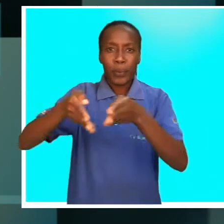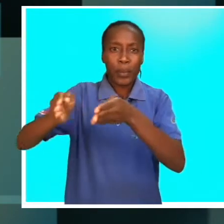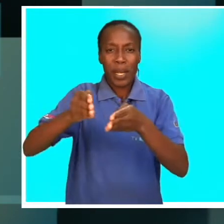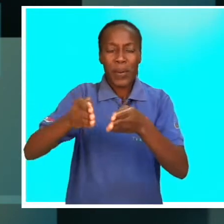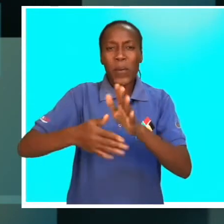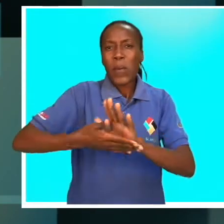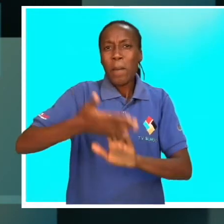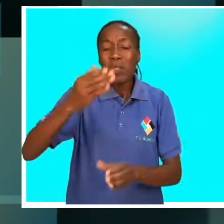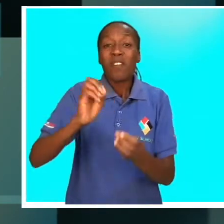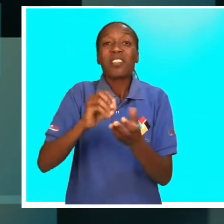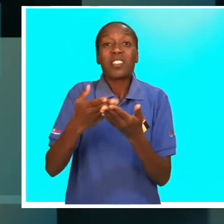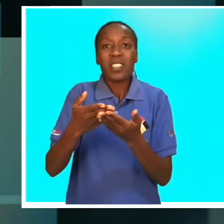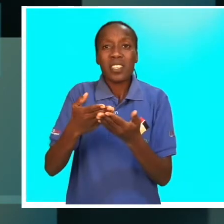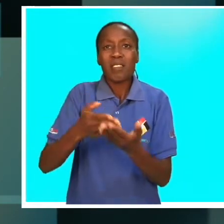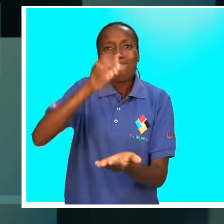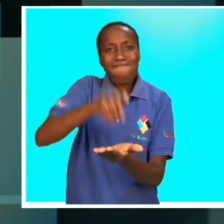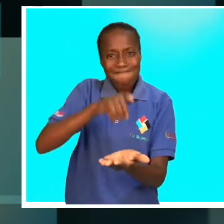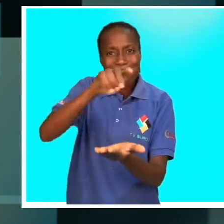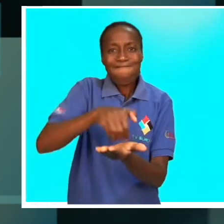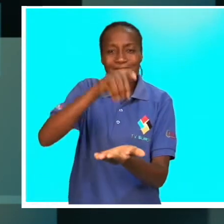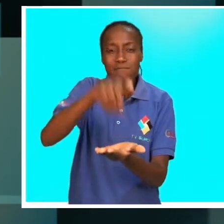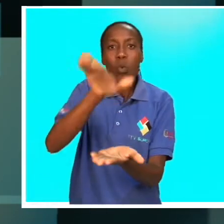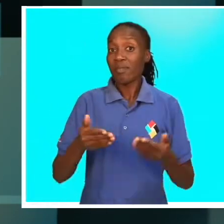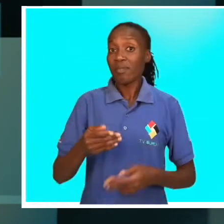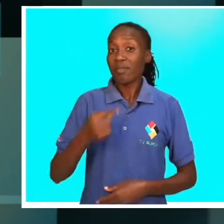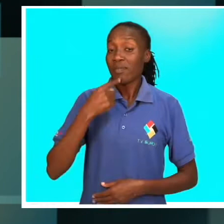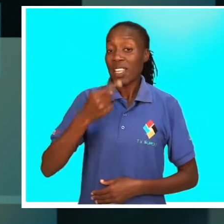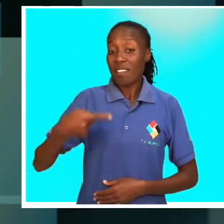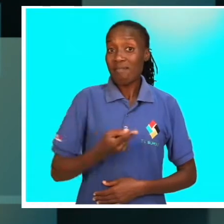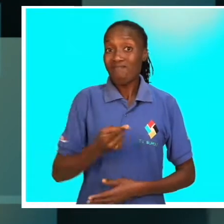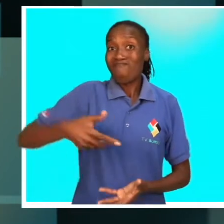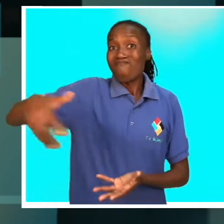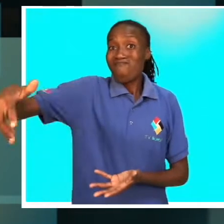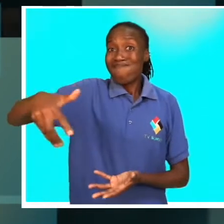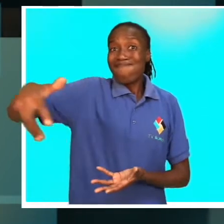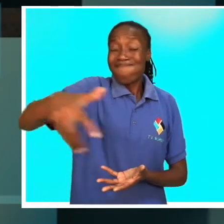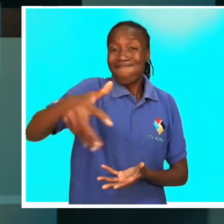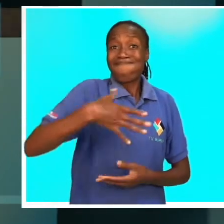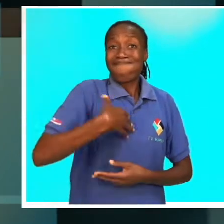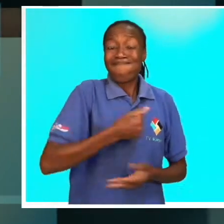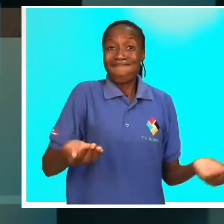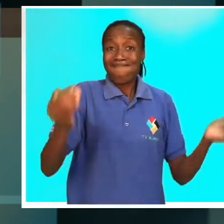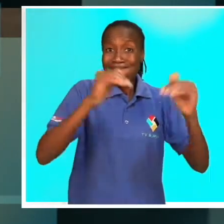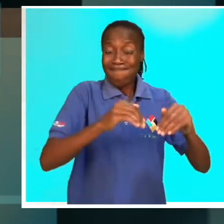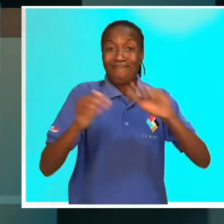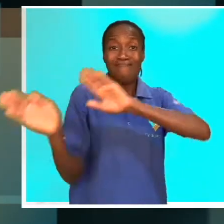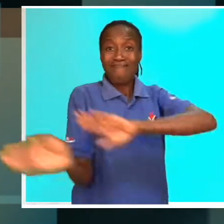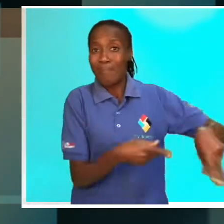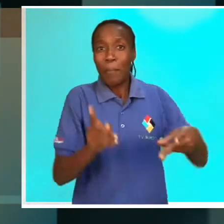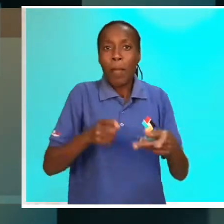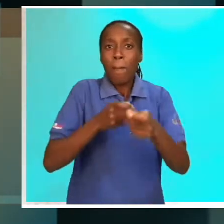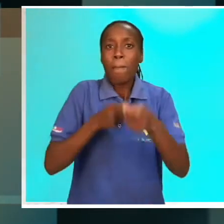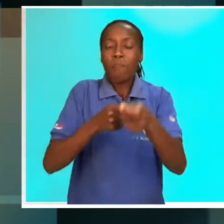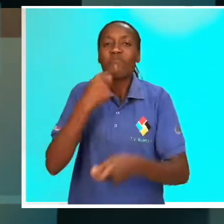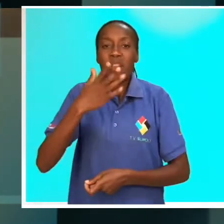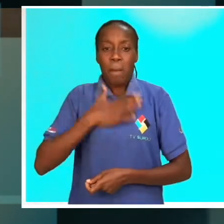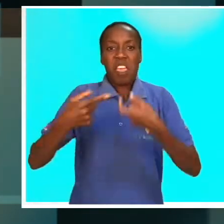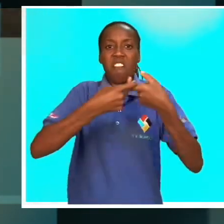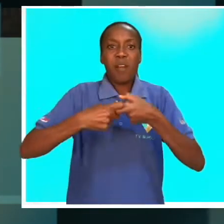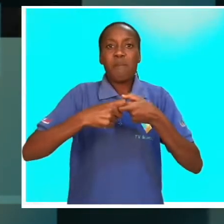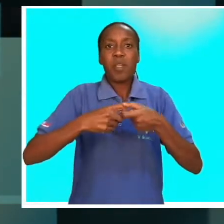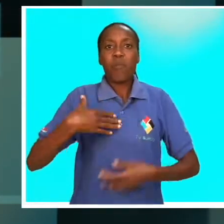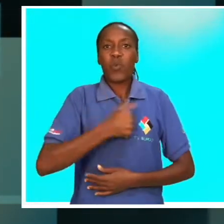riacho, onde fizemos o ponte, ele começou a cavar. Tirou as campas e fez manchambas, alegando ser o espaço